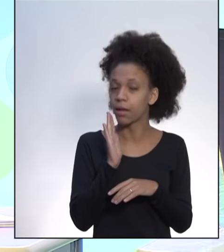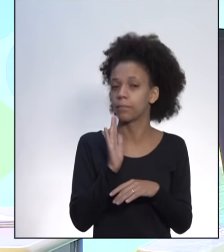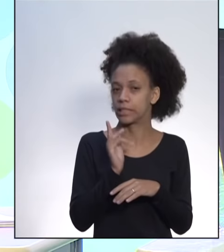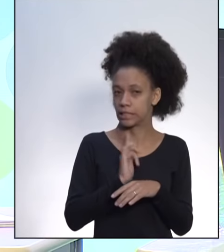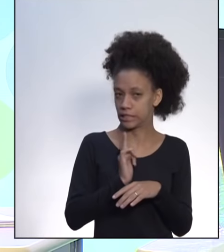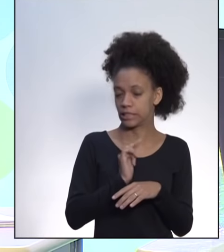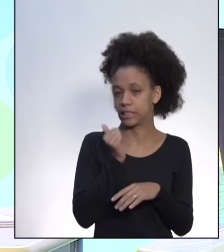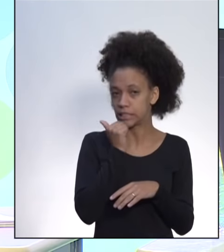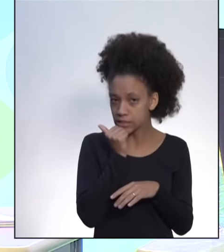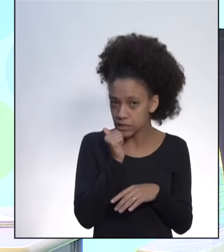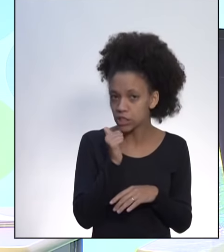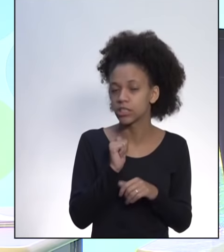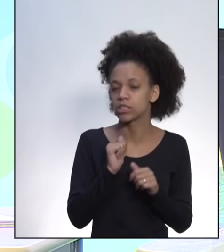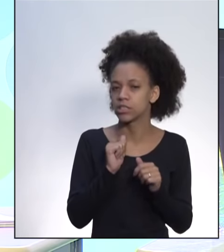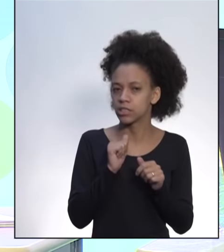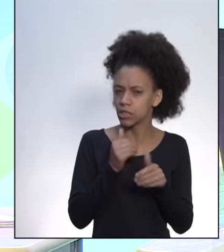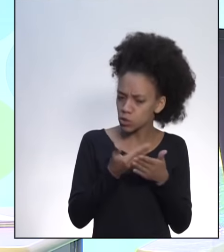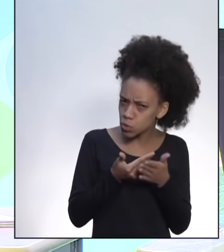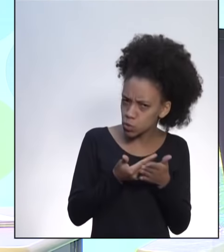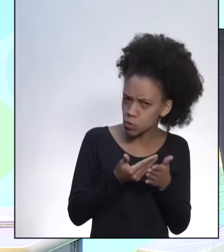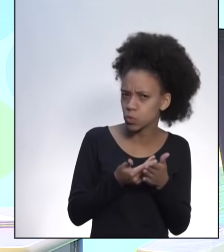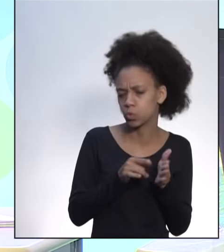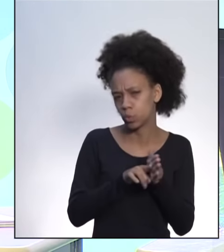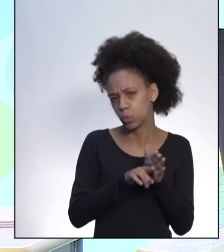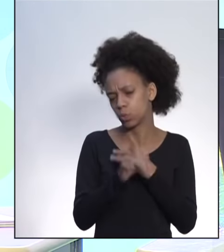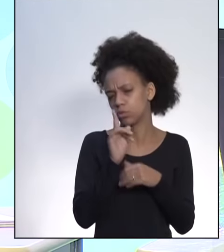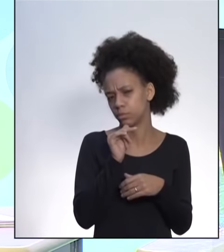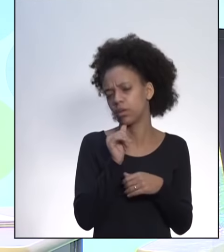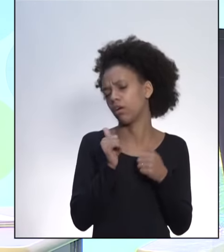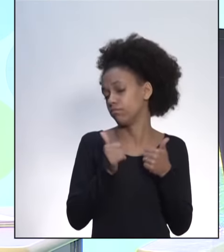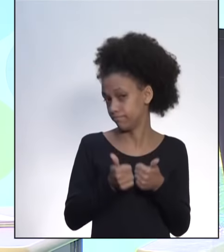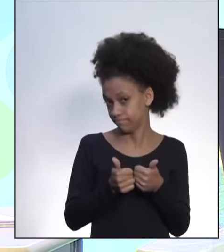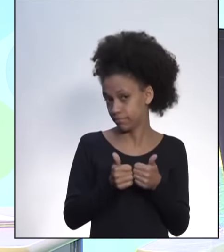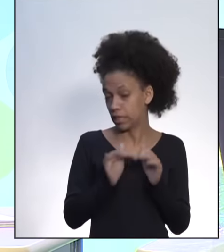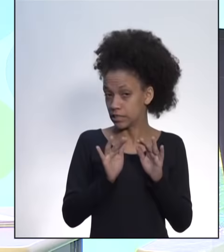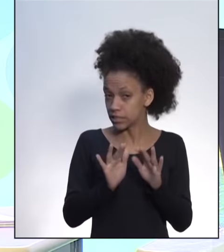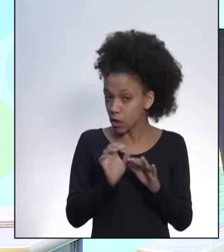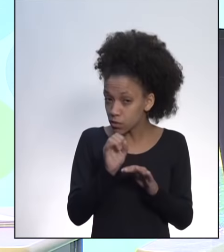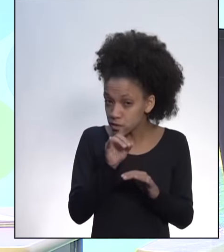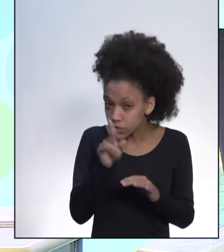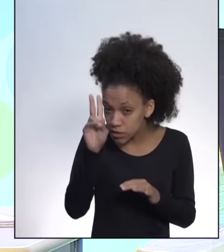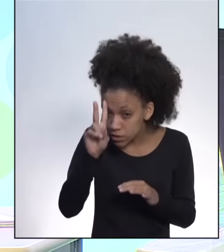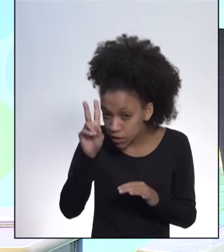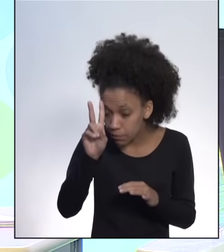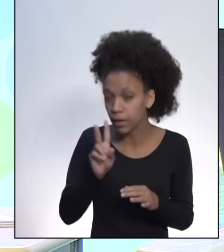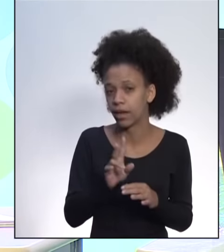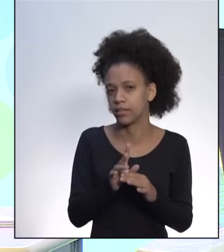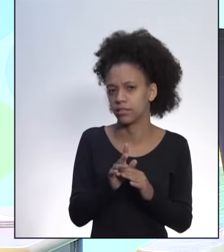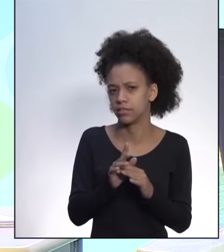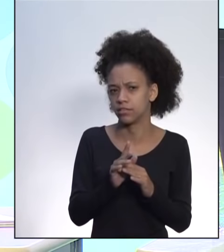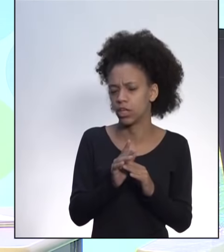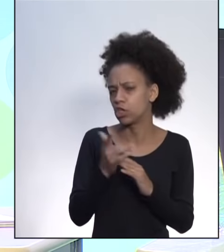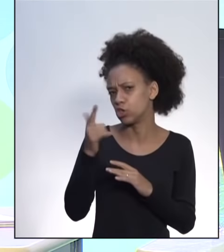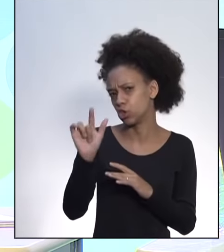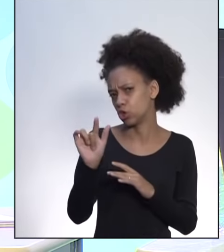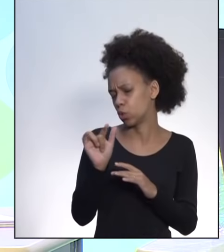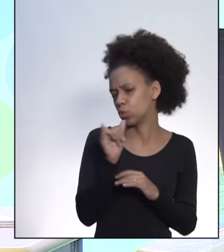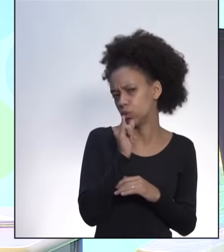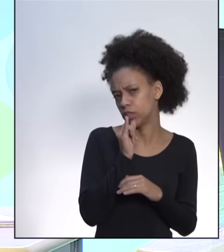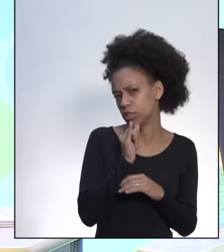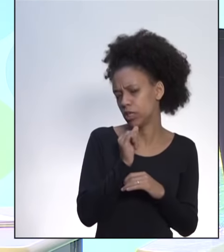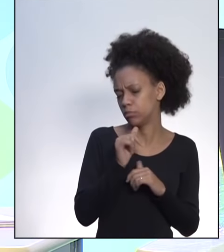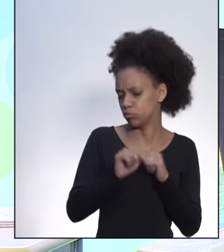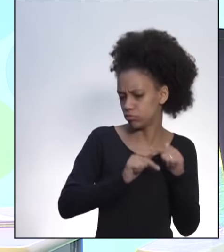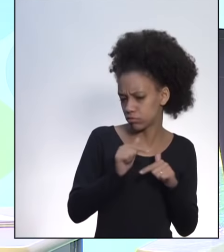tem cientistas que fazem estudo sobre a água então se vocês lembrarem de outros tipos